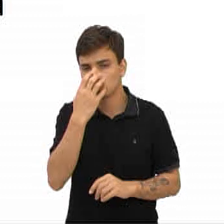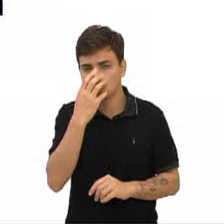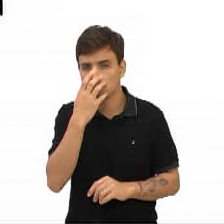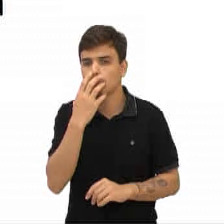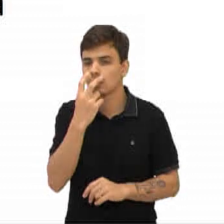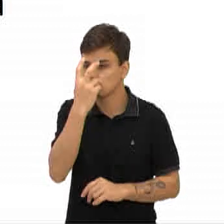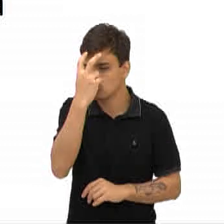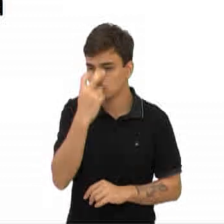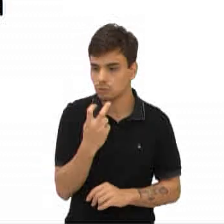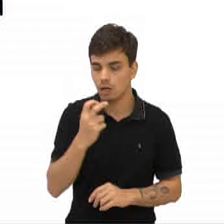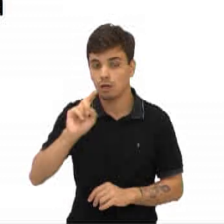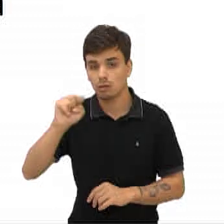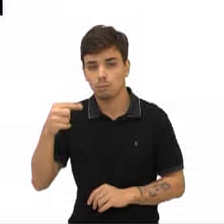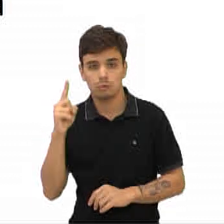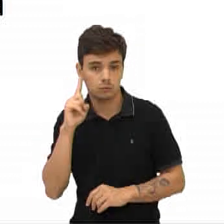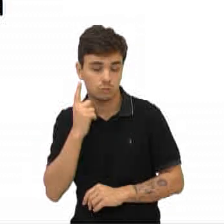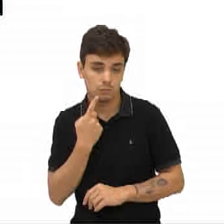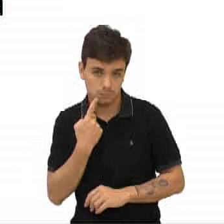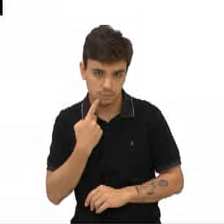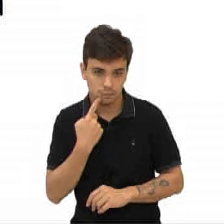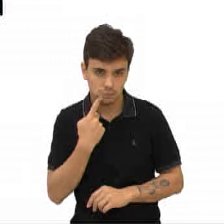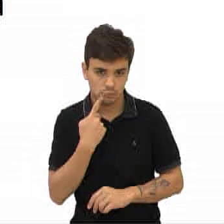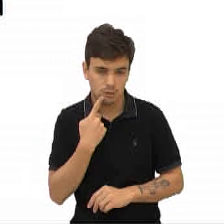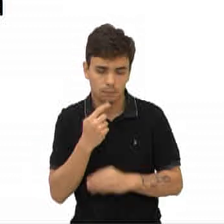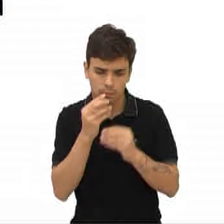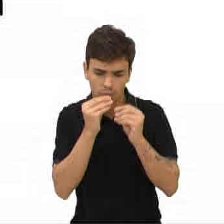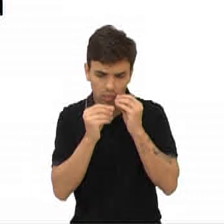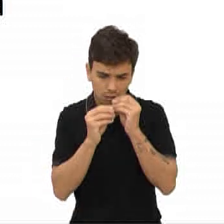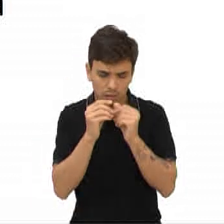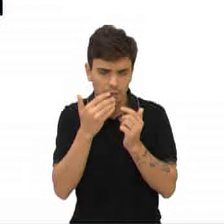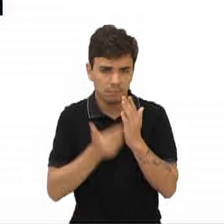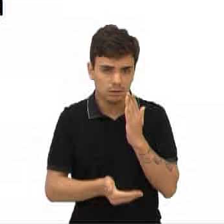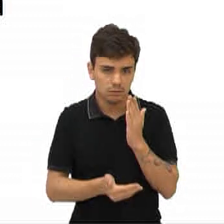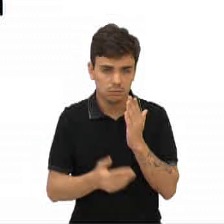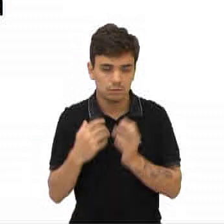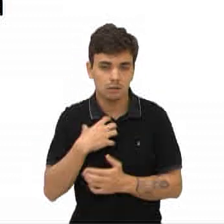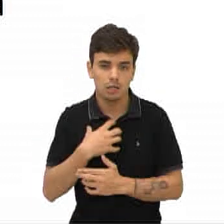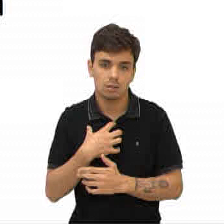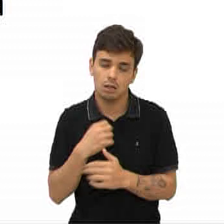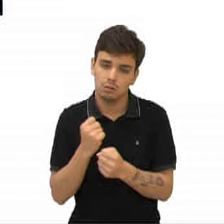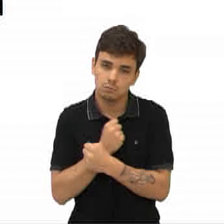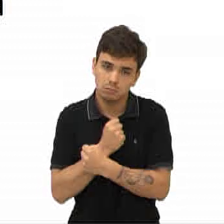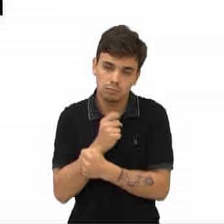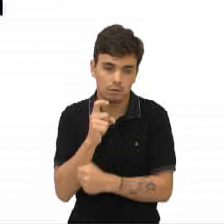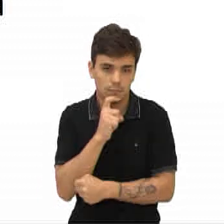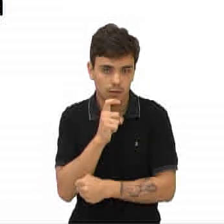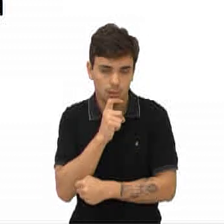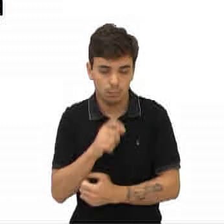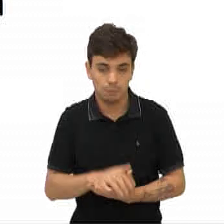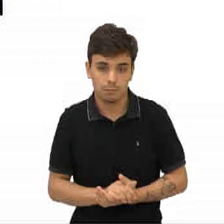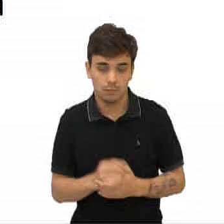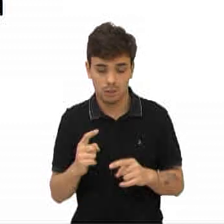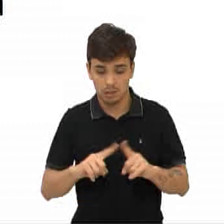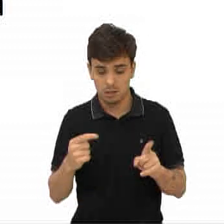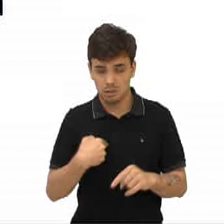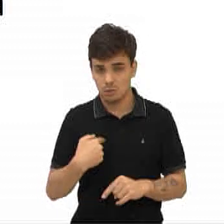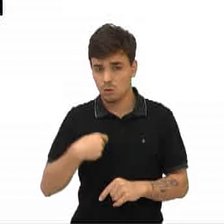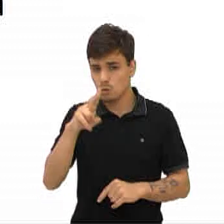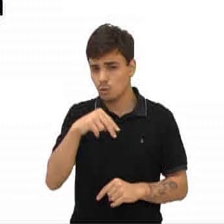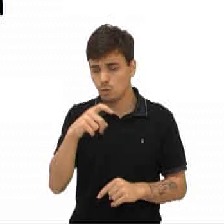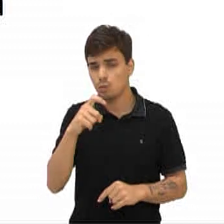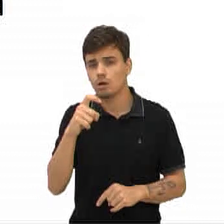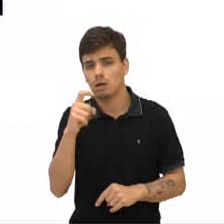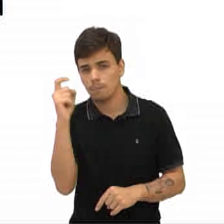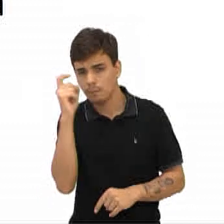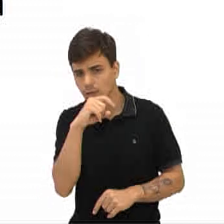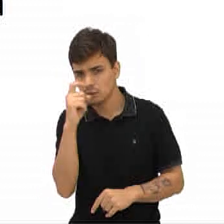o olfato quase sumiu, sentia mais frio. Eu que nunca menti minha idade, menti a